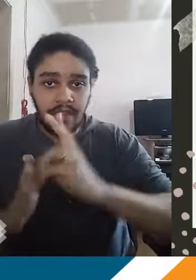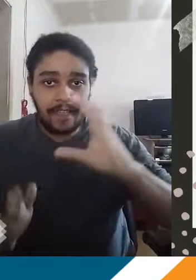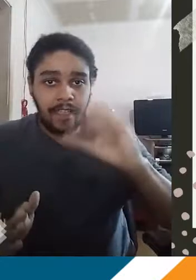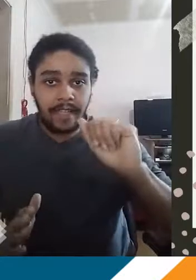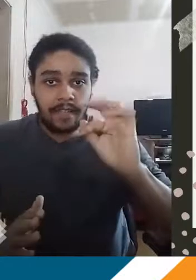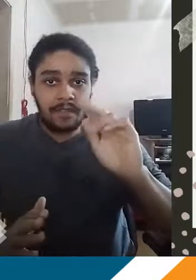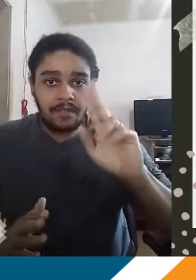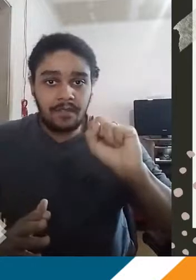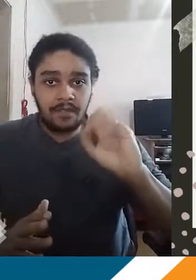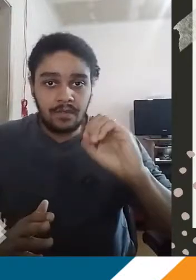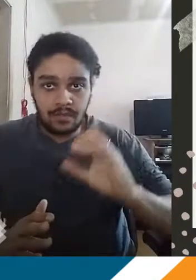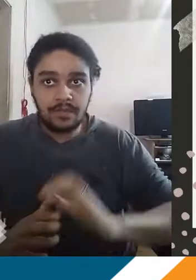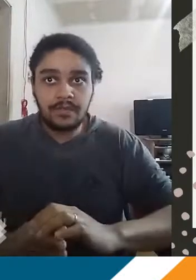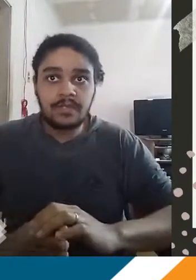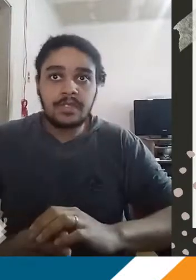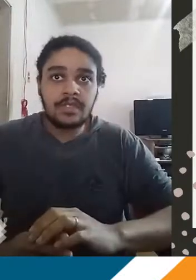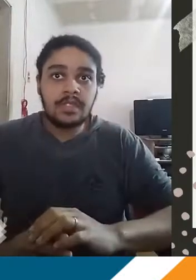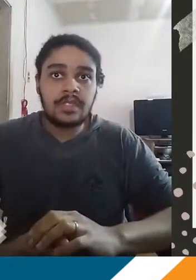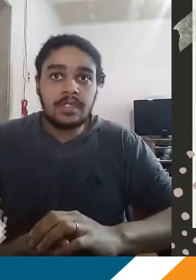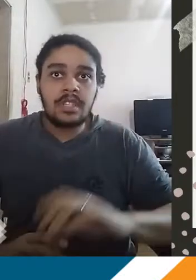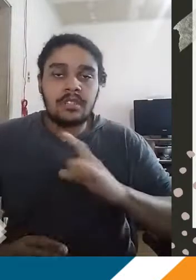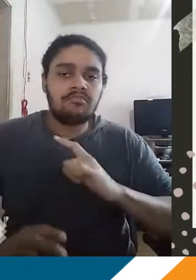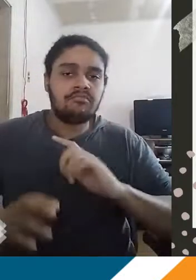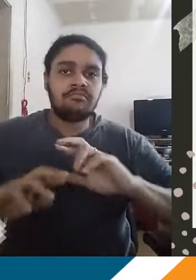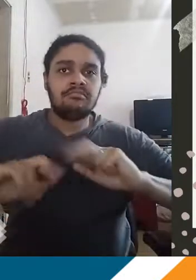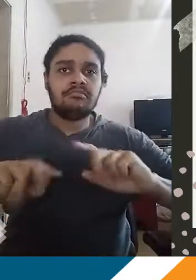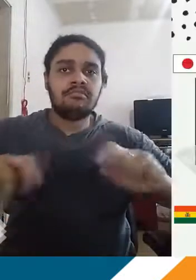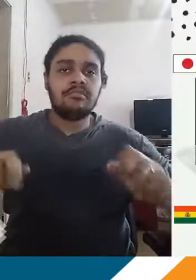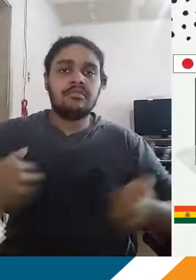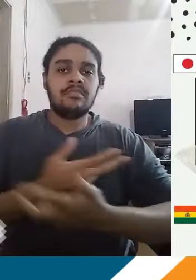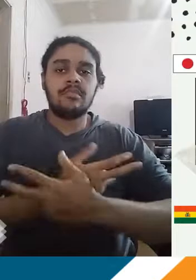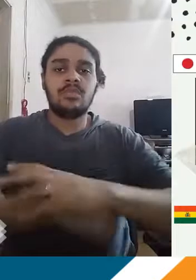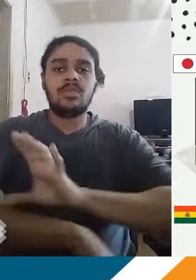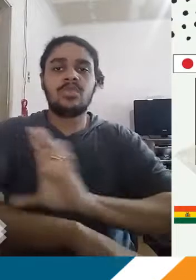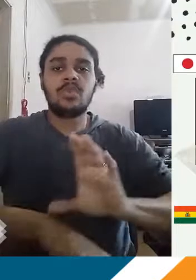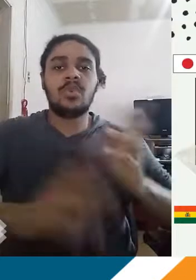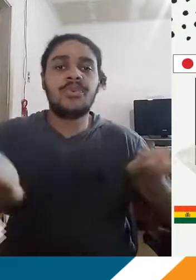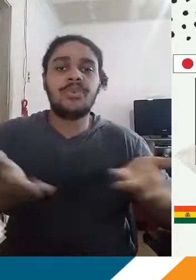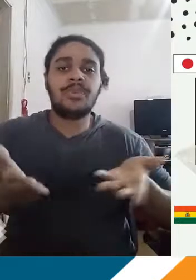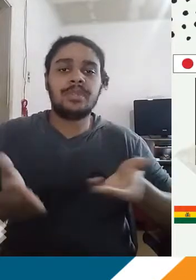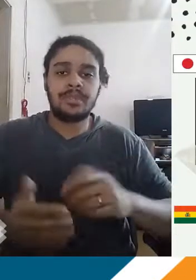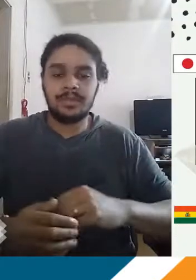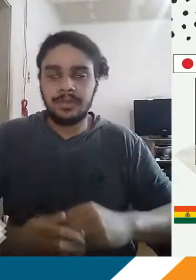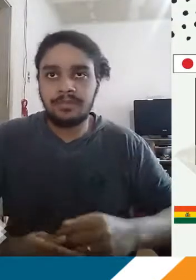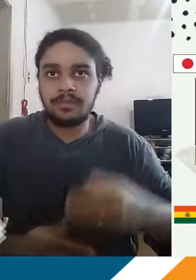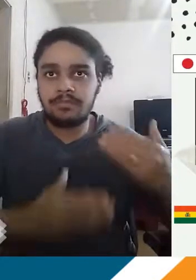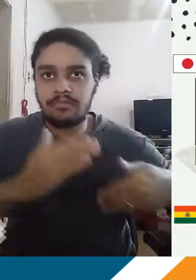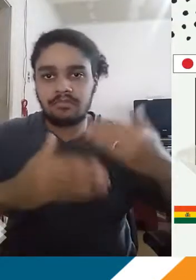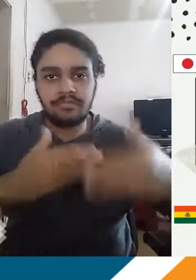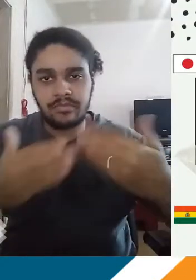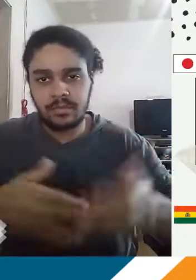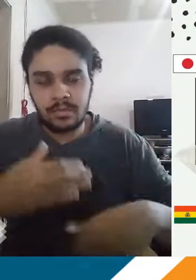grande variedade étnica cultural que temos hoje. Ao longo da historiografia demográfica